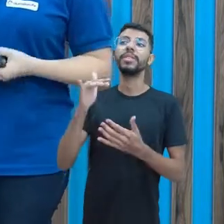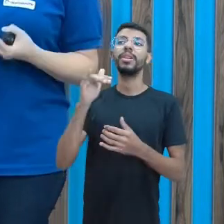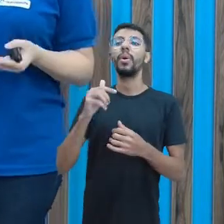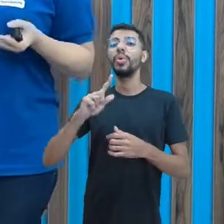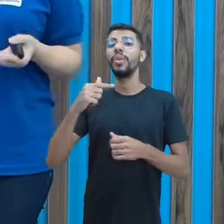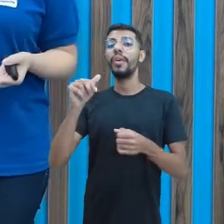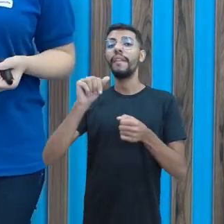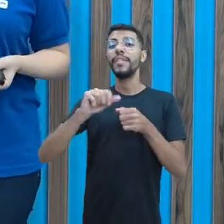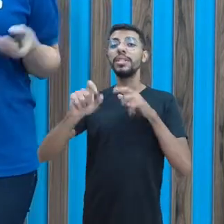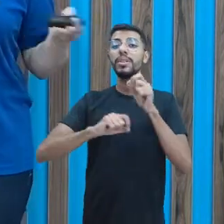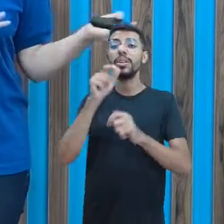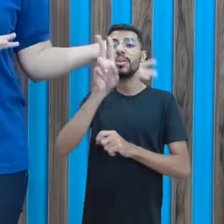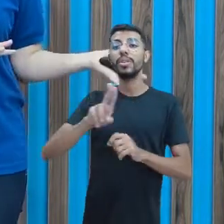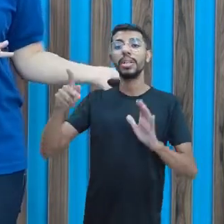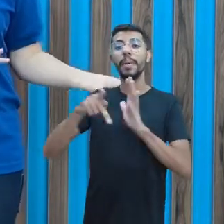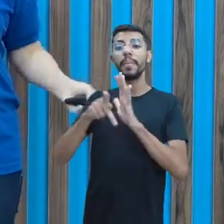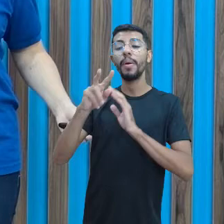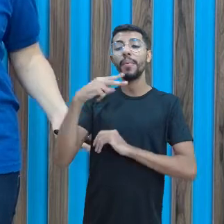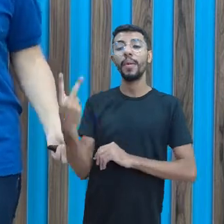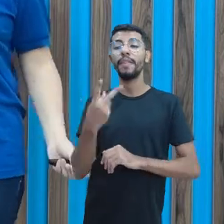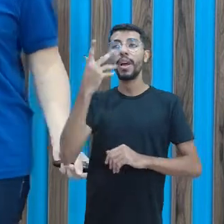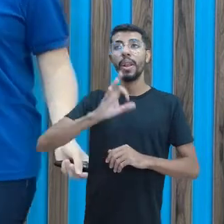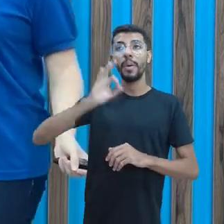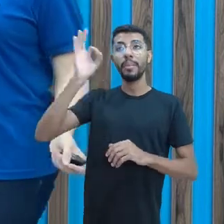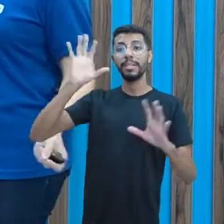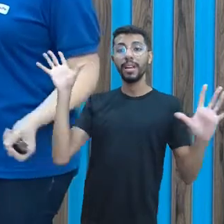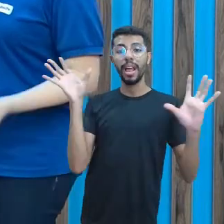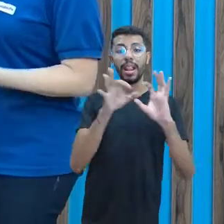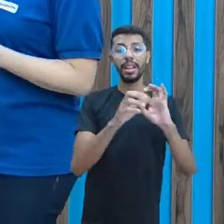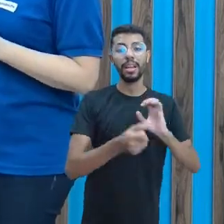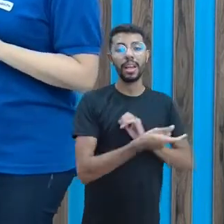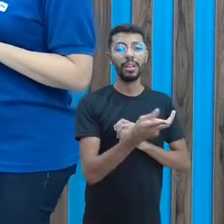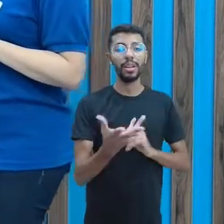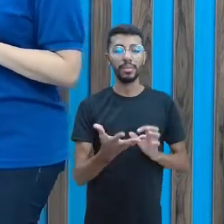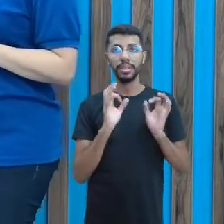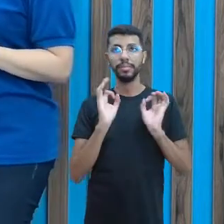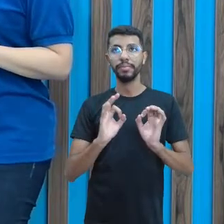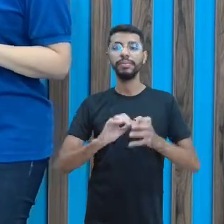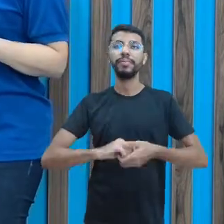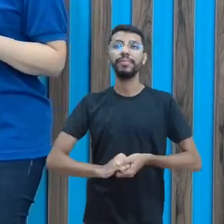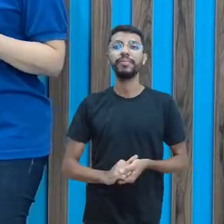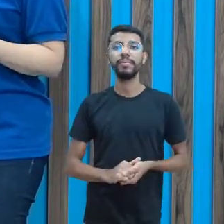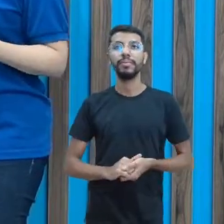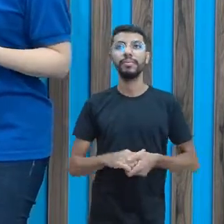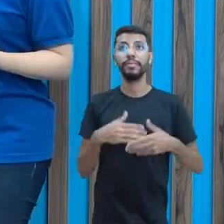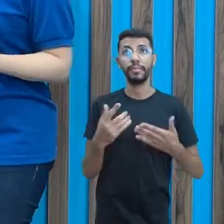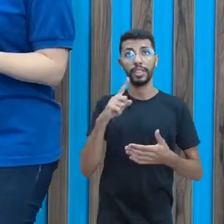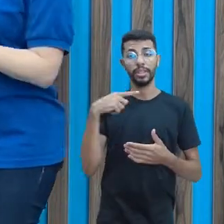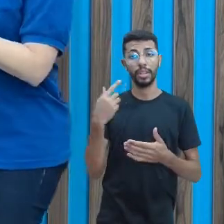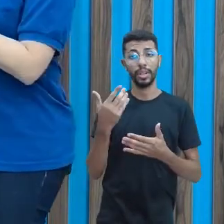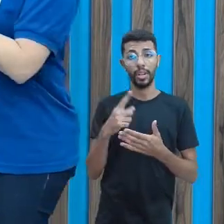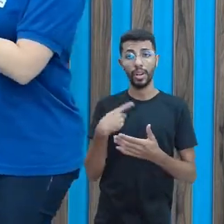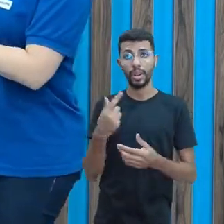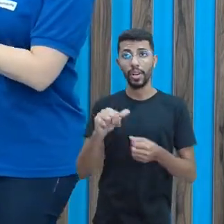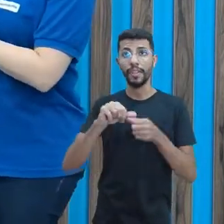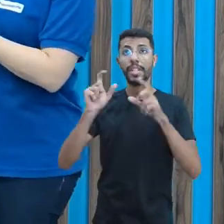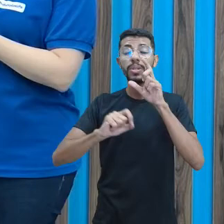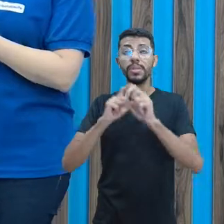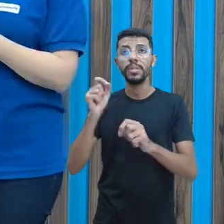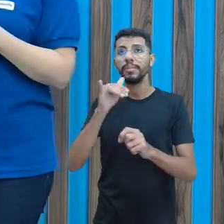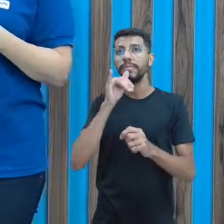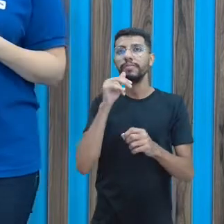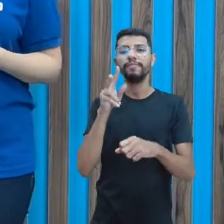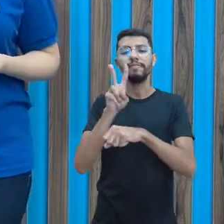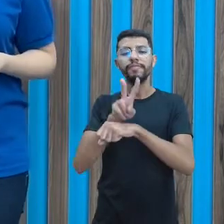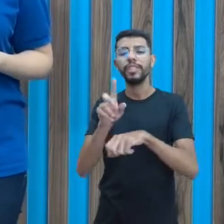como o valor percentual referido àquela quantidade, tá certo? Então, vamos lá. A gente verificou inicialmente que partes de 100